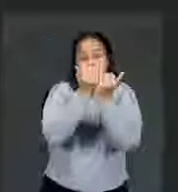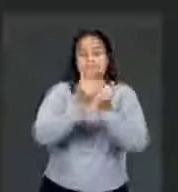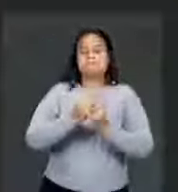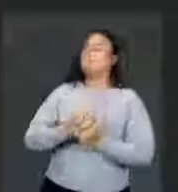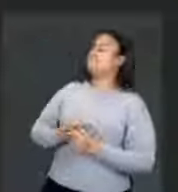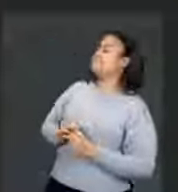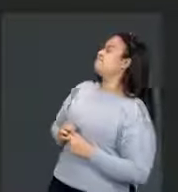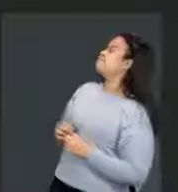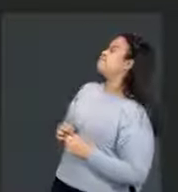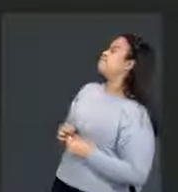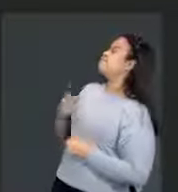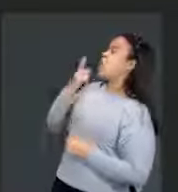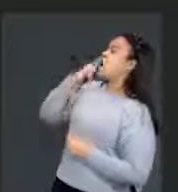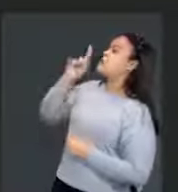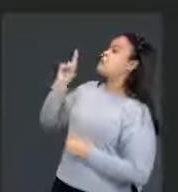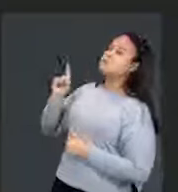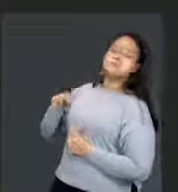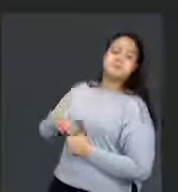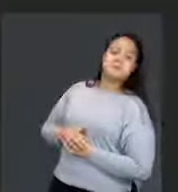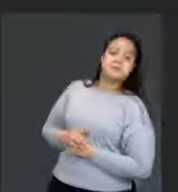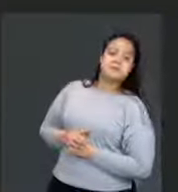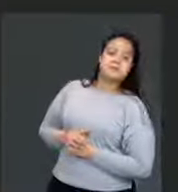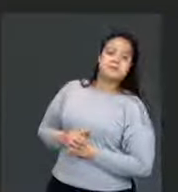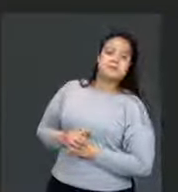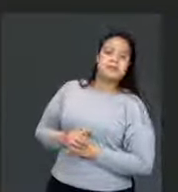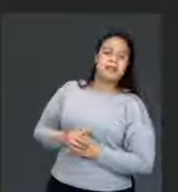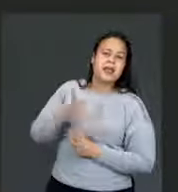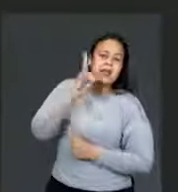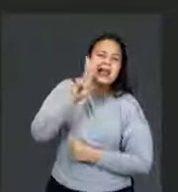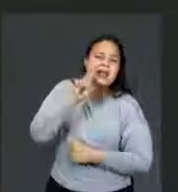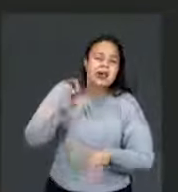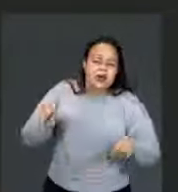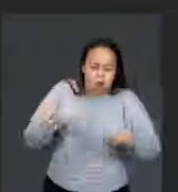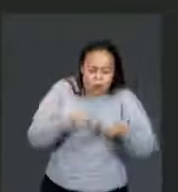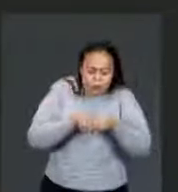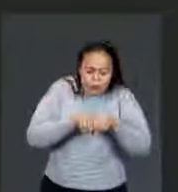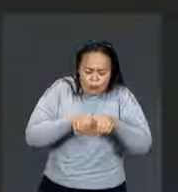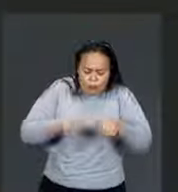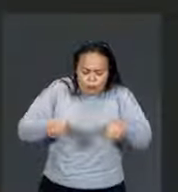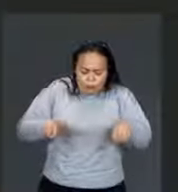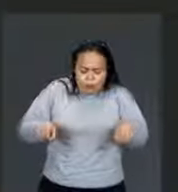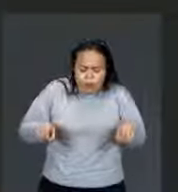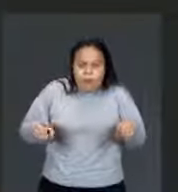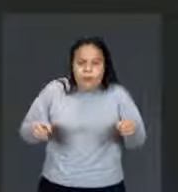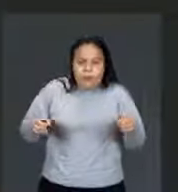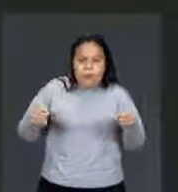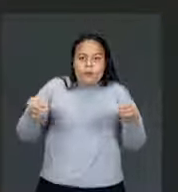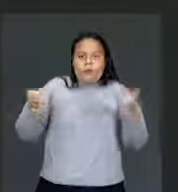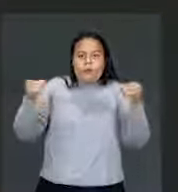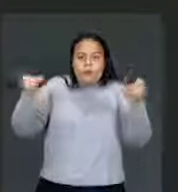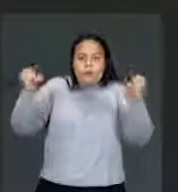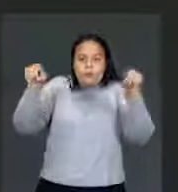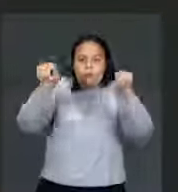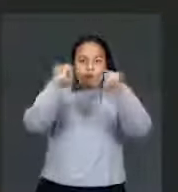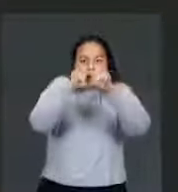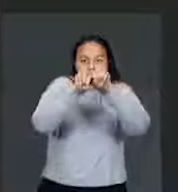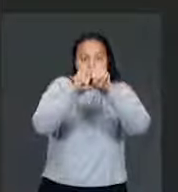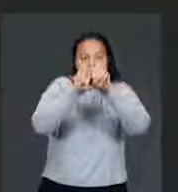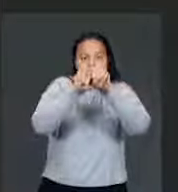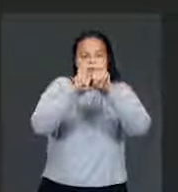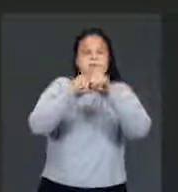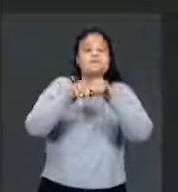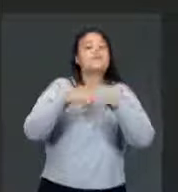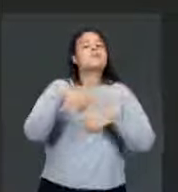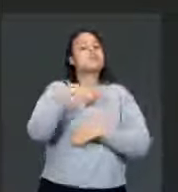Vamos retornar para dentro daquele fio condutor que está sendo percorrido por corrente elétrica.